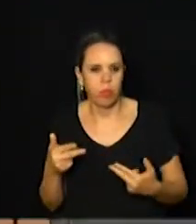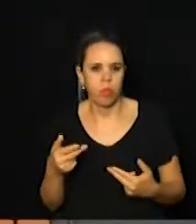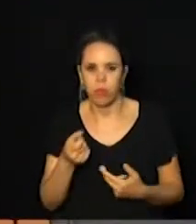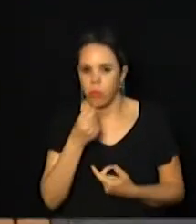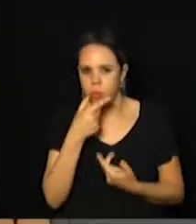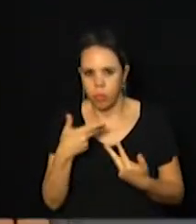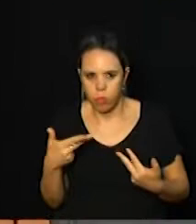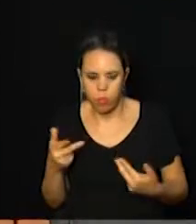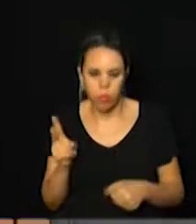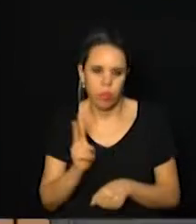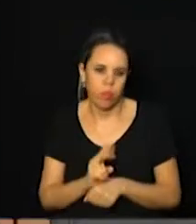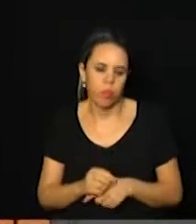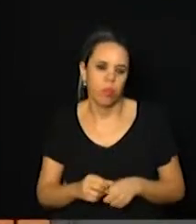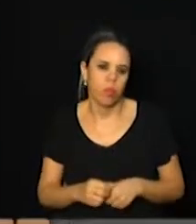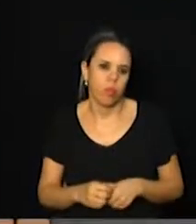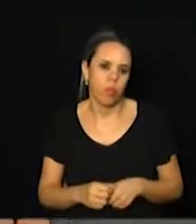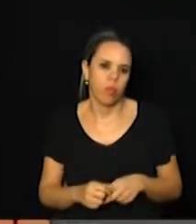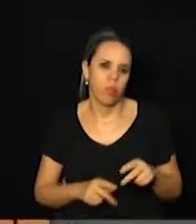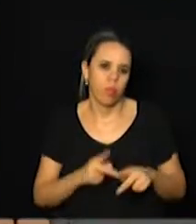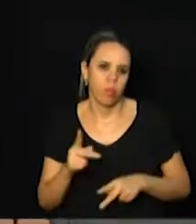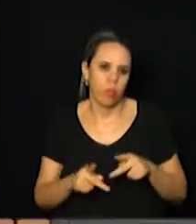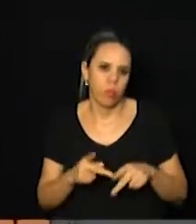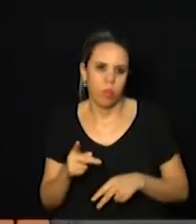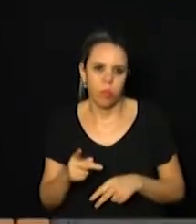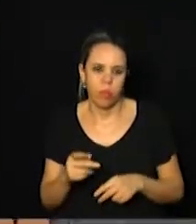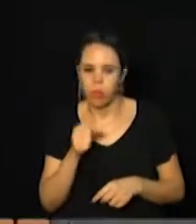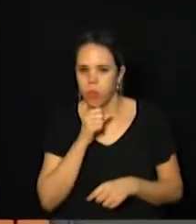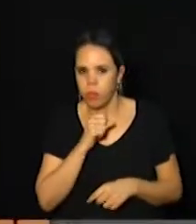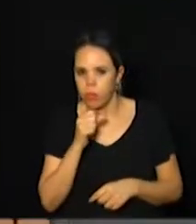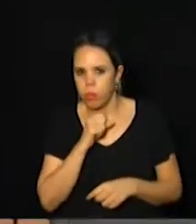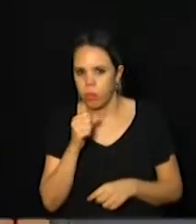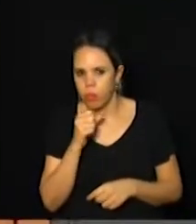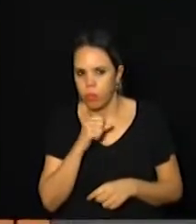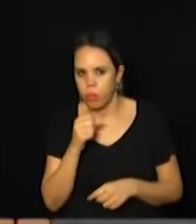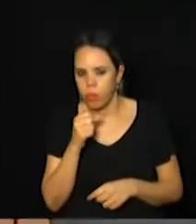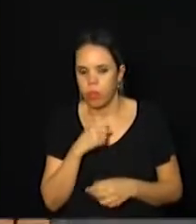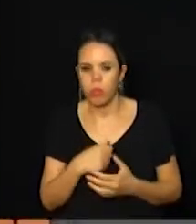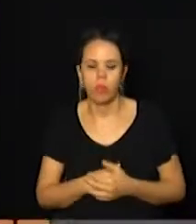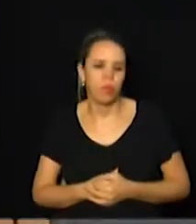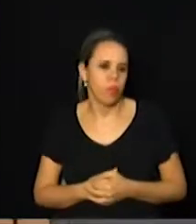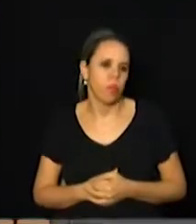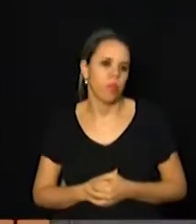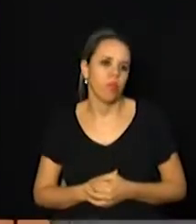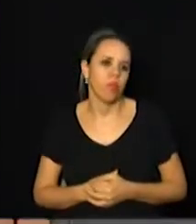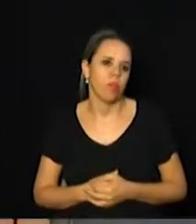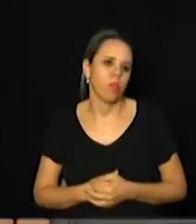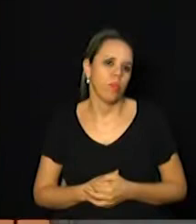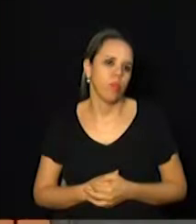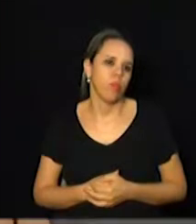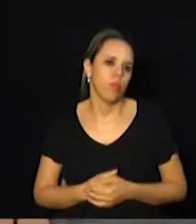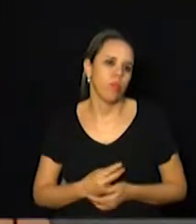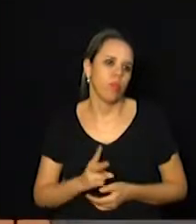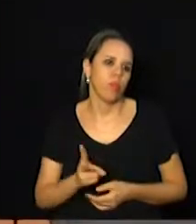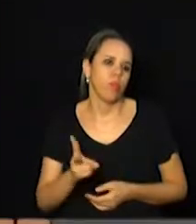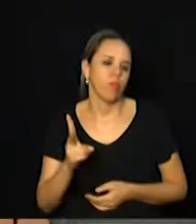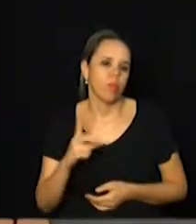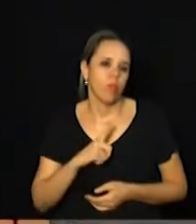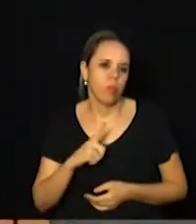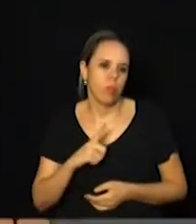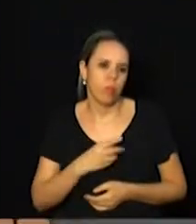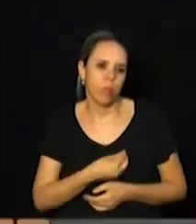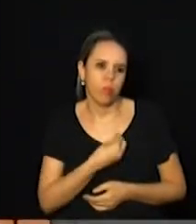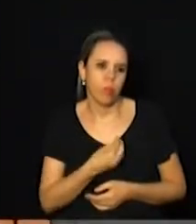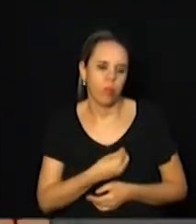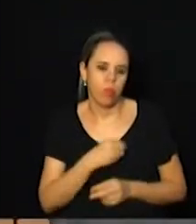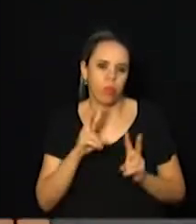medicamento cuidado as pessoas elas estão envelhecendo e continua aí tendo uma